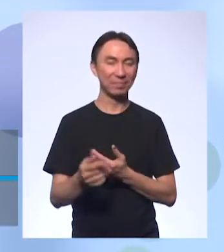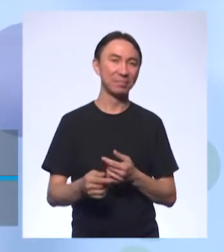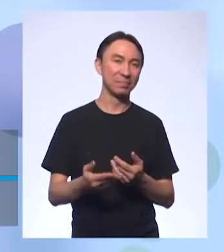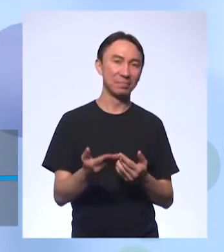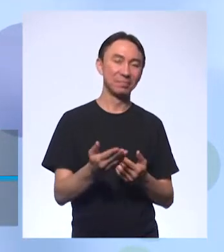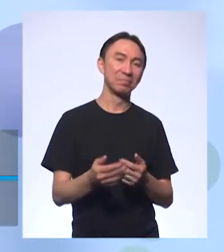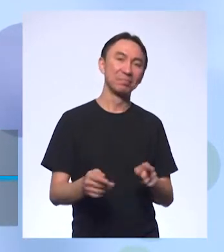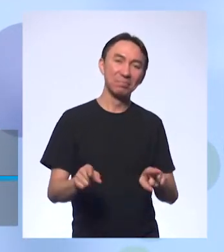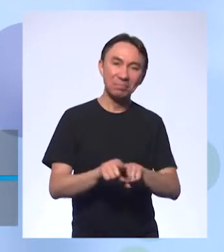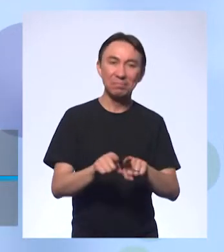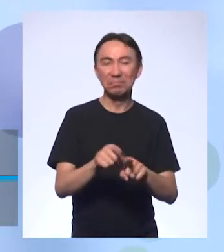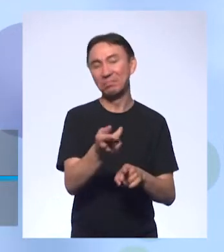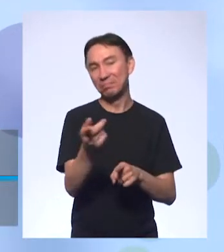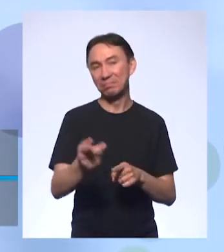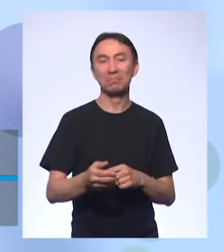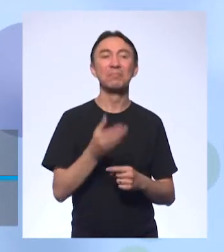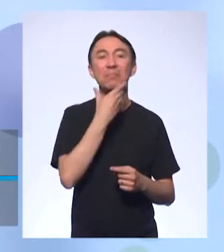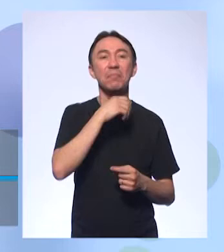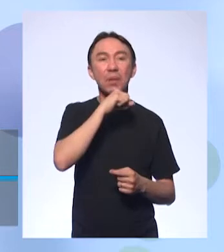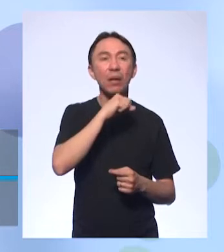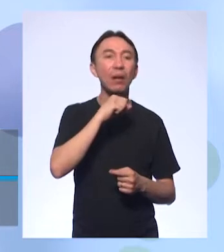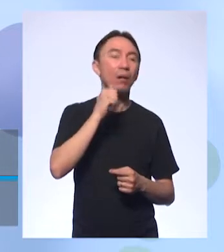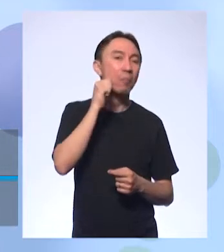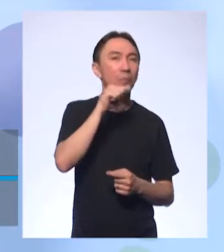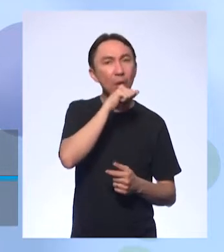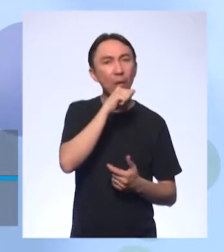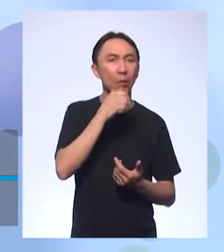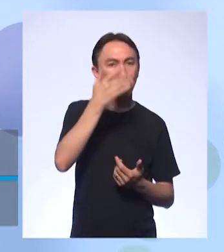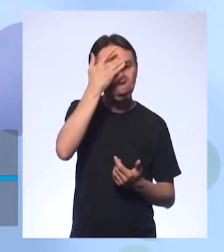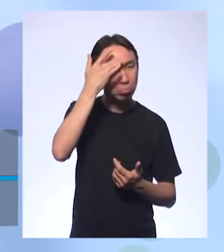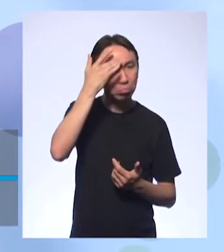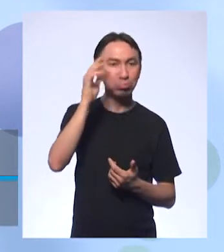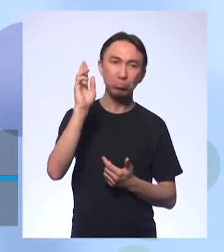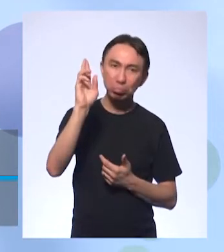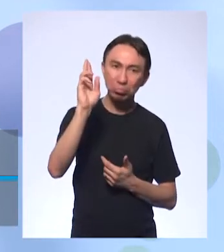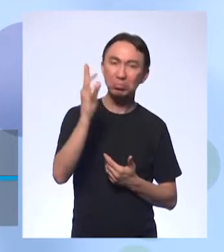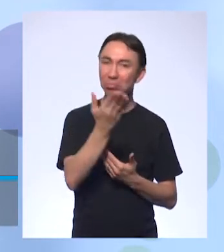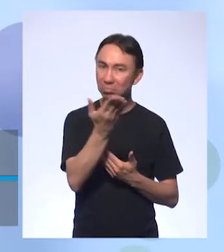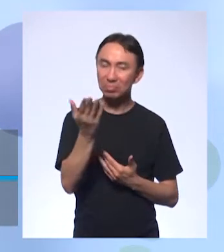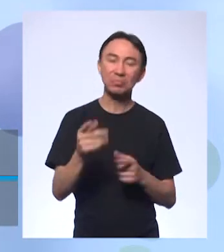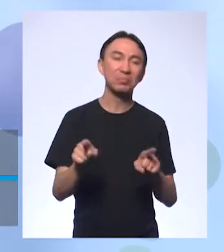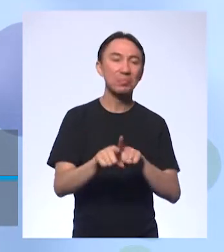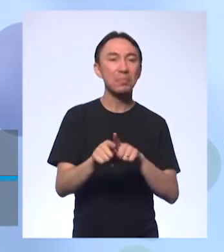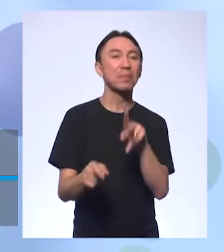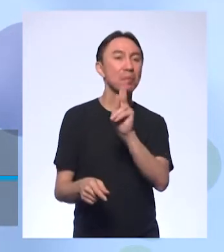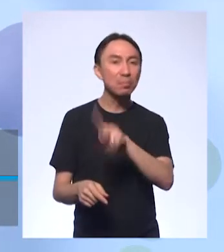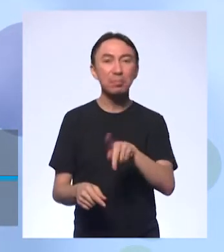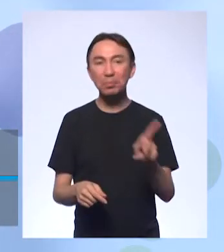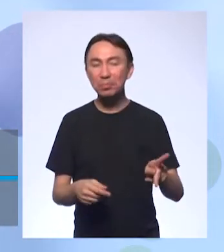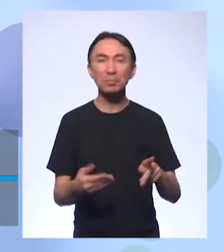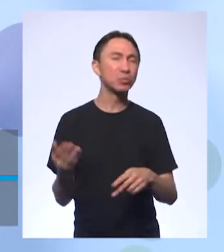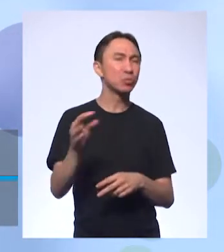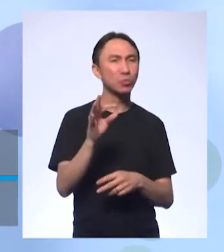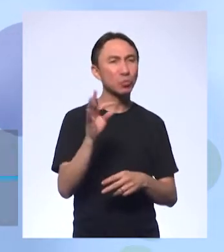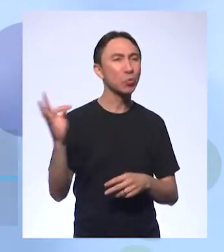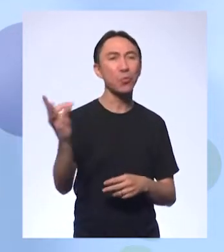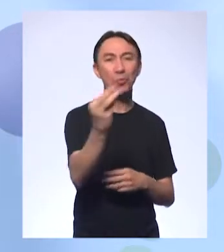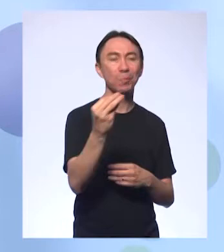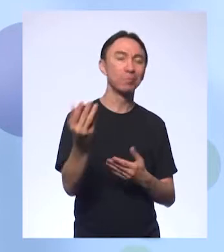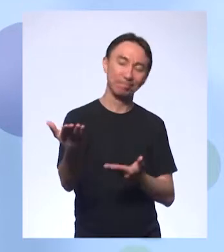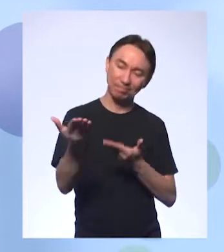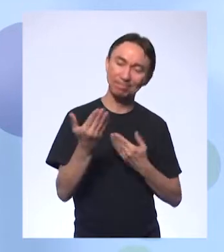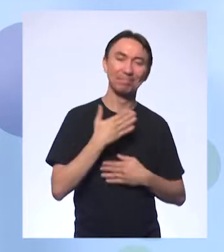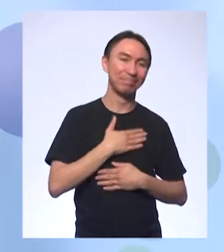estar assistindo também. Nossos queridos colegas professores são todos muito bem-vindos a mais uma aula de